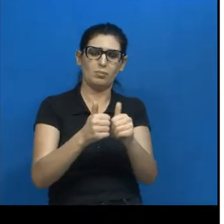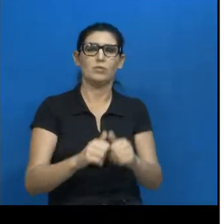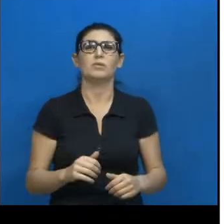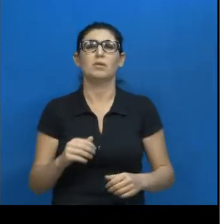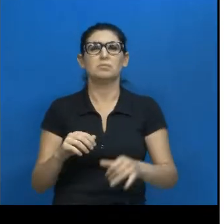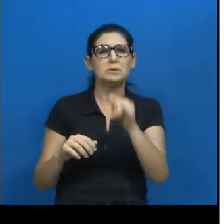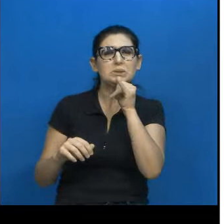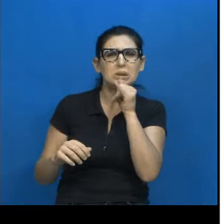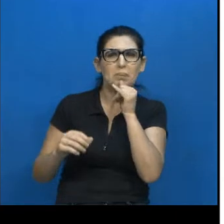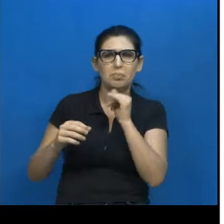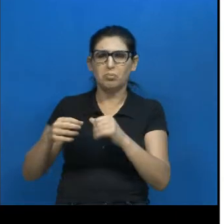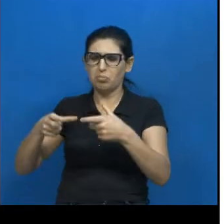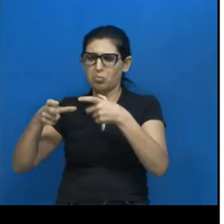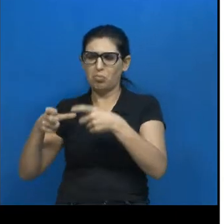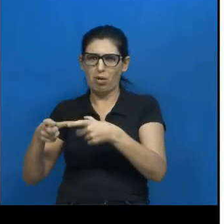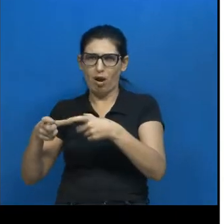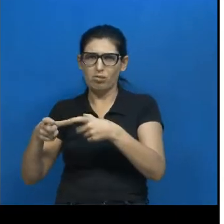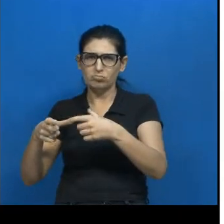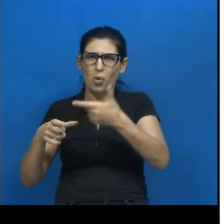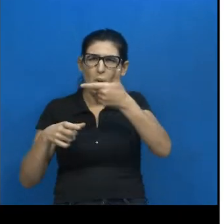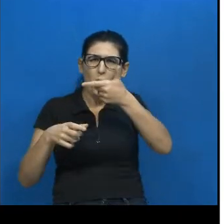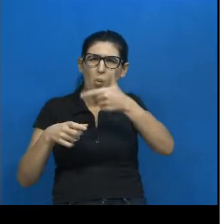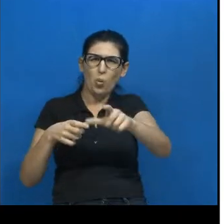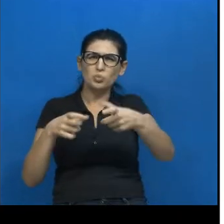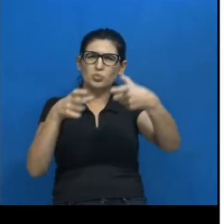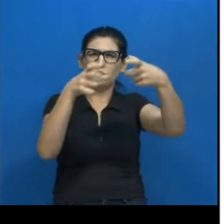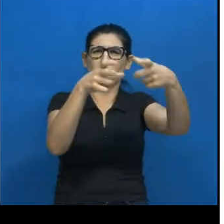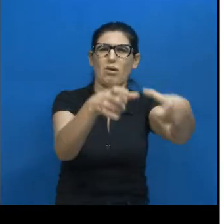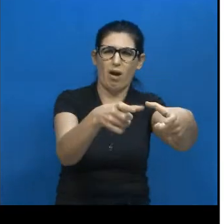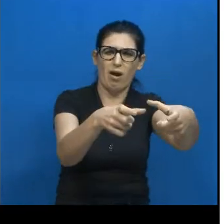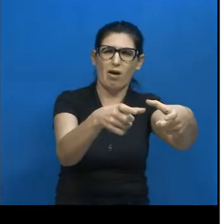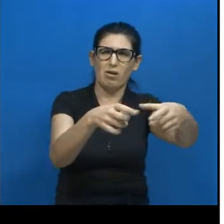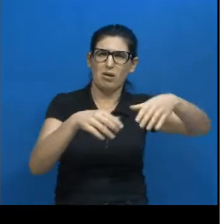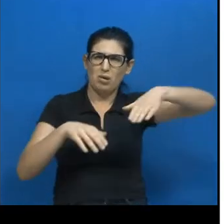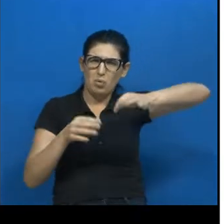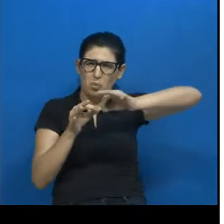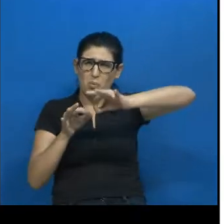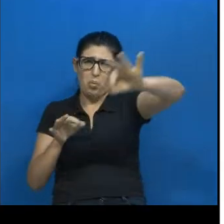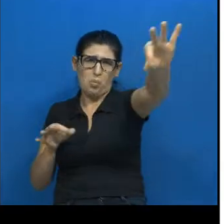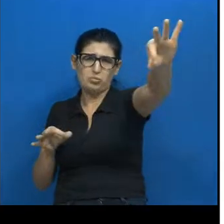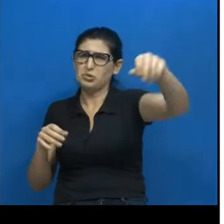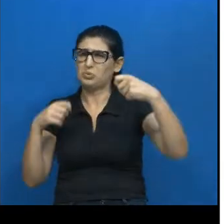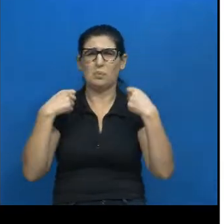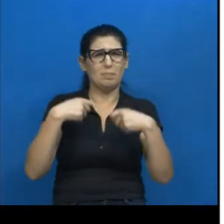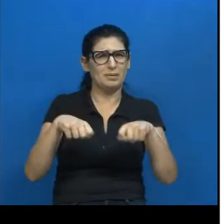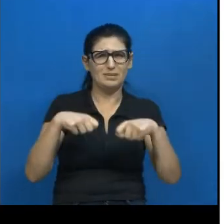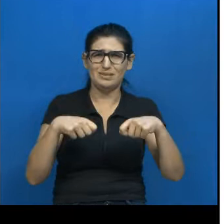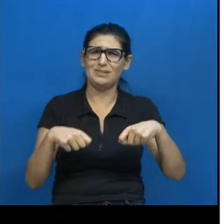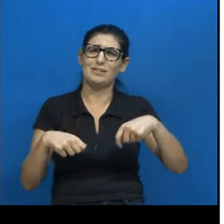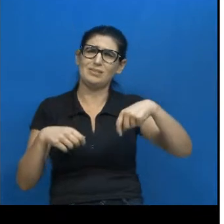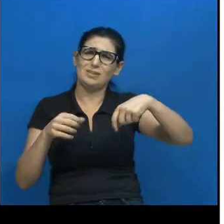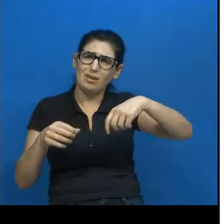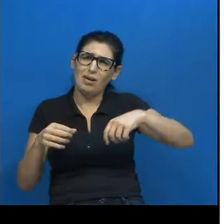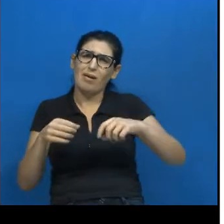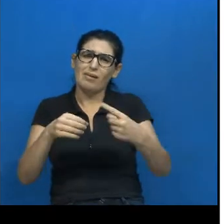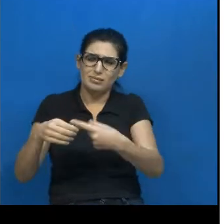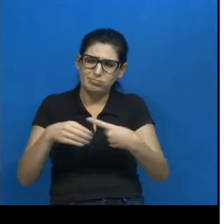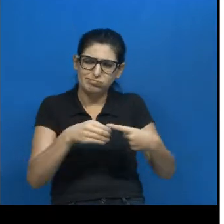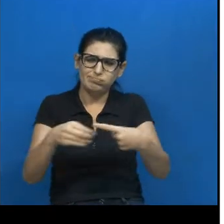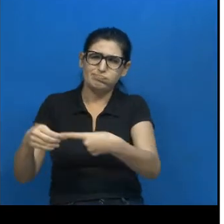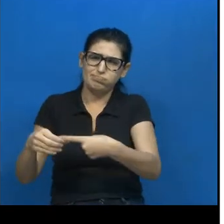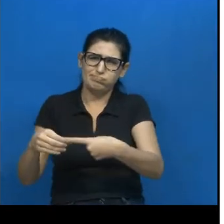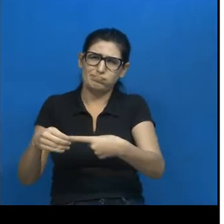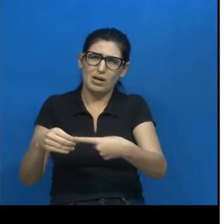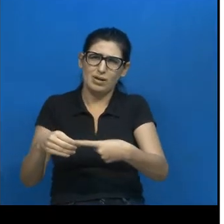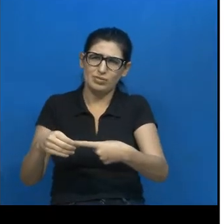e ele possa chegar onde ele quer ir, sem ter que ficar parando no centro da cidade, e também dar mais opções para aqueles que estão na